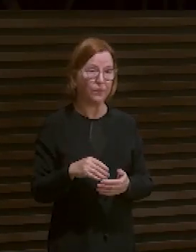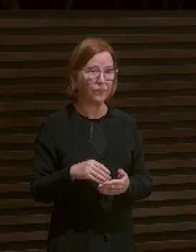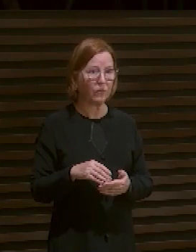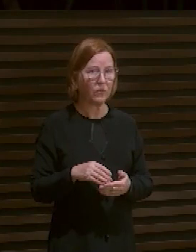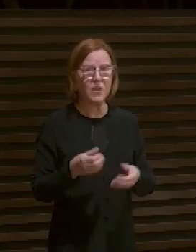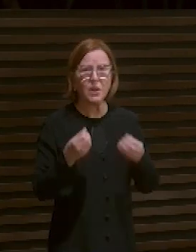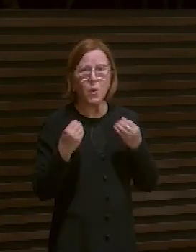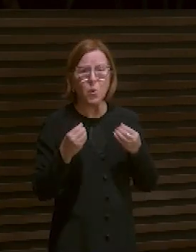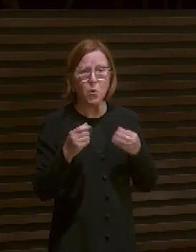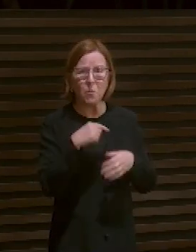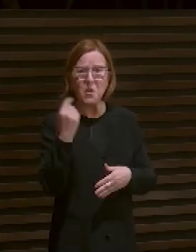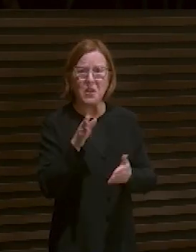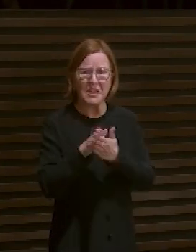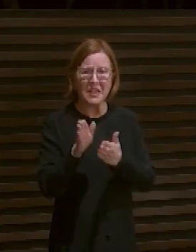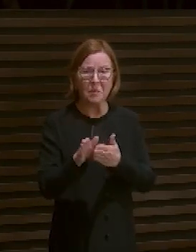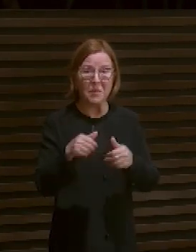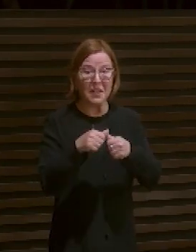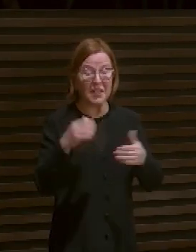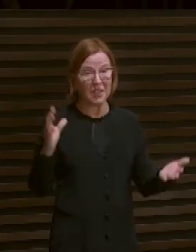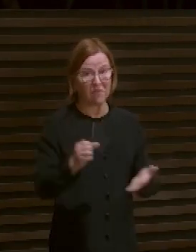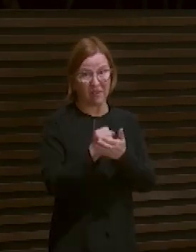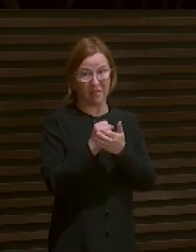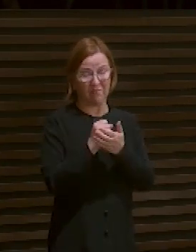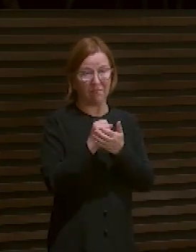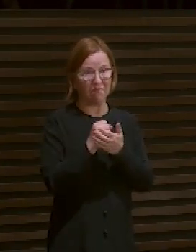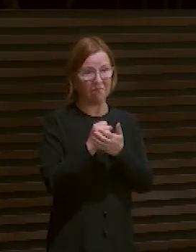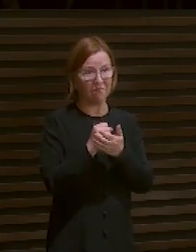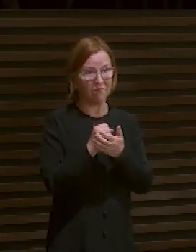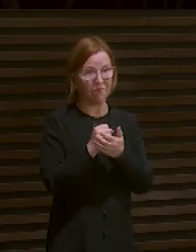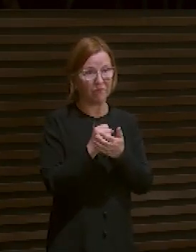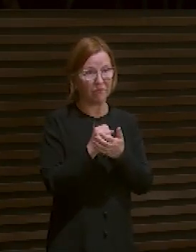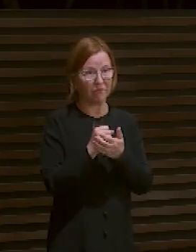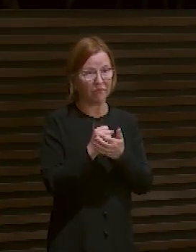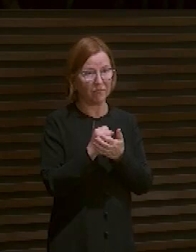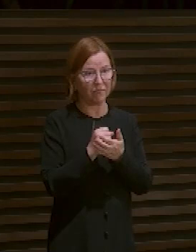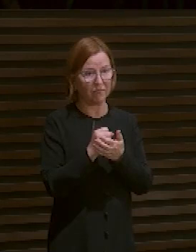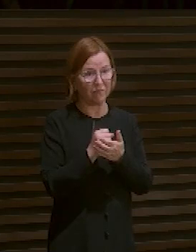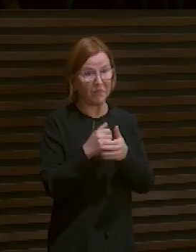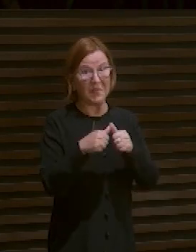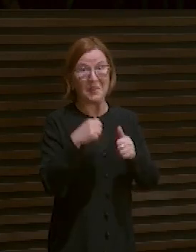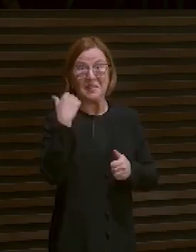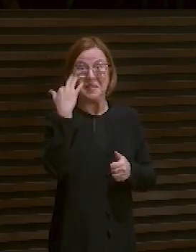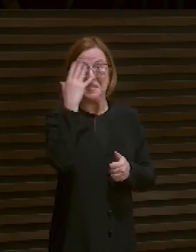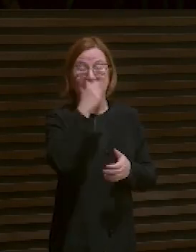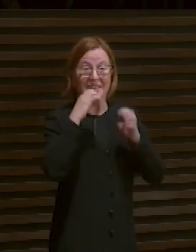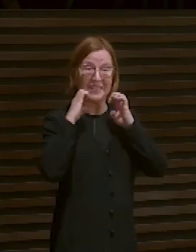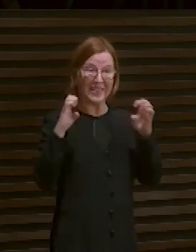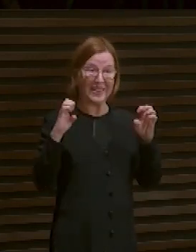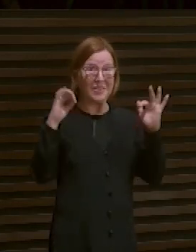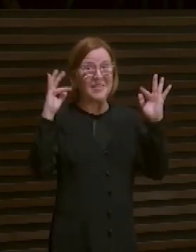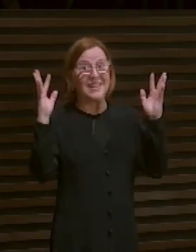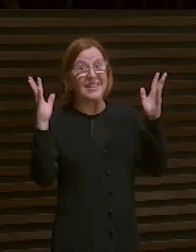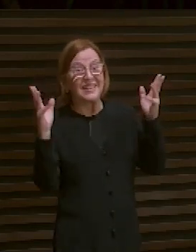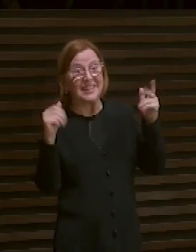nós vamos escapar dessa salvação com esta beleza do Evangelho, com essa maravilha